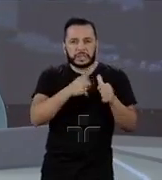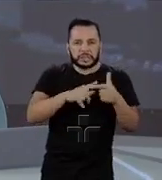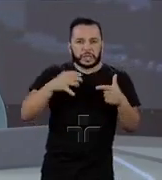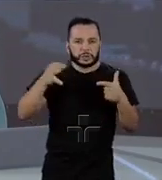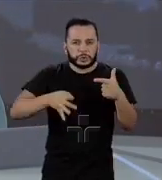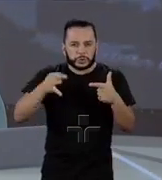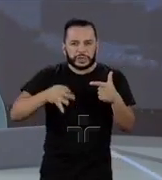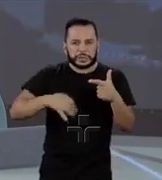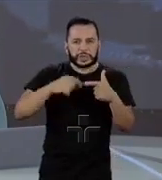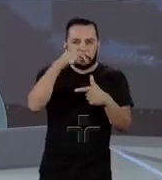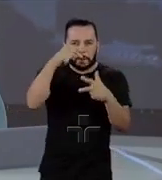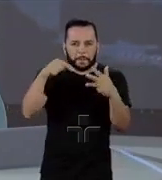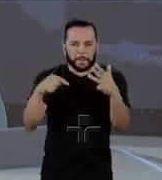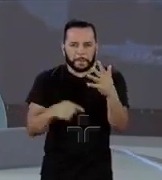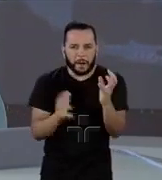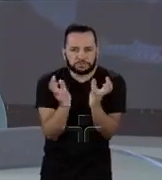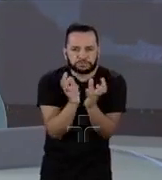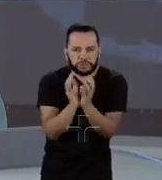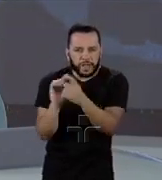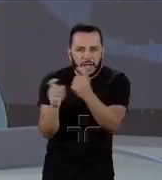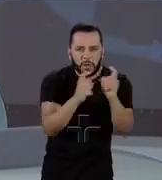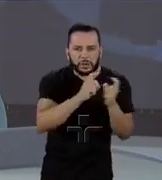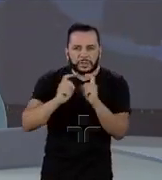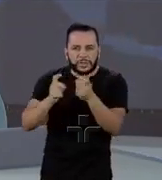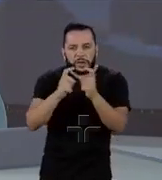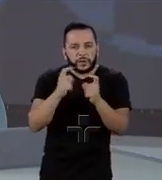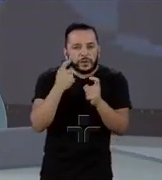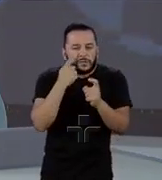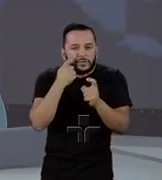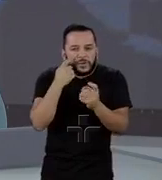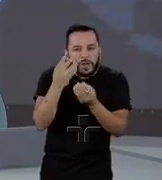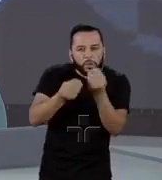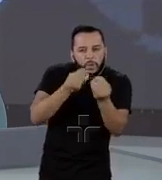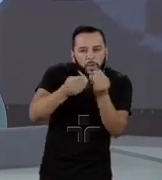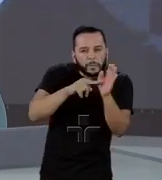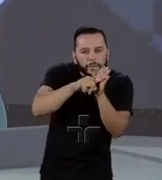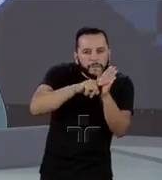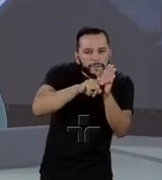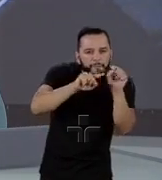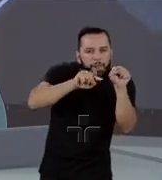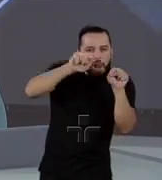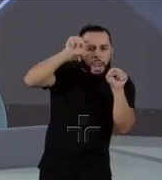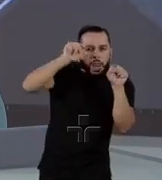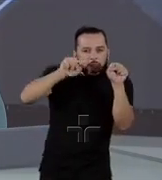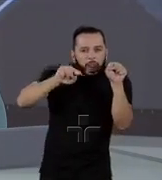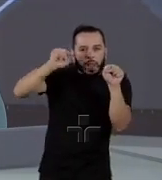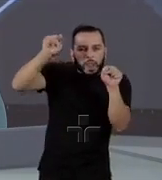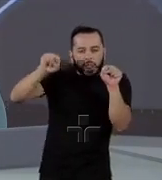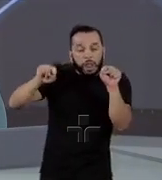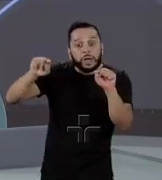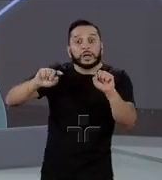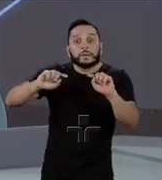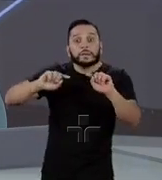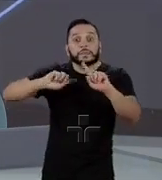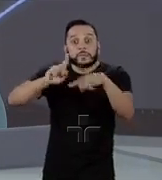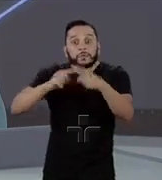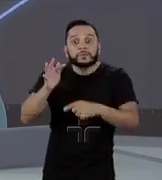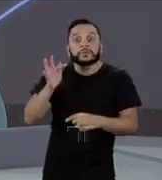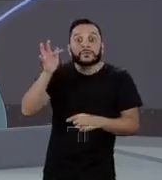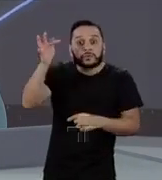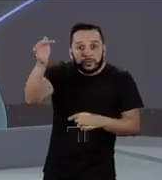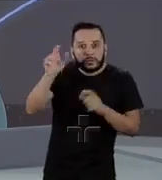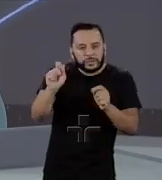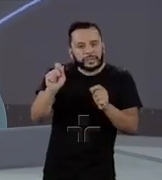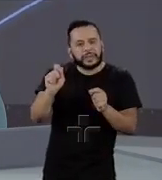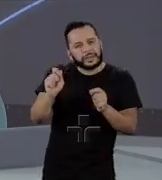República fazem um balanço da operação. Para Raquel Dodge, novas delações vão precisar seguir critérios mais específicos para evitar